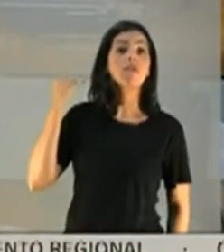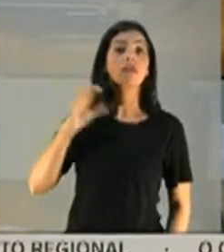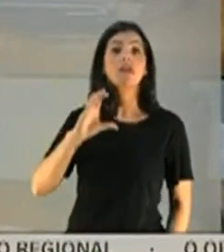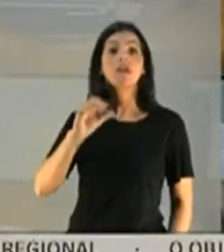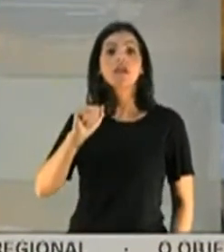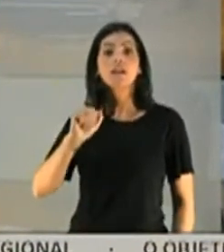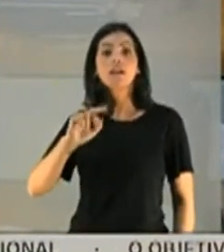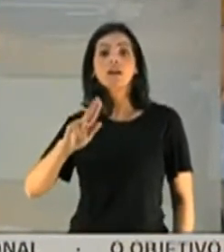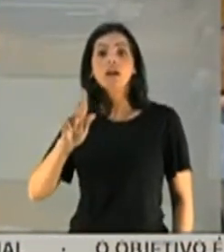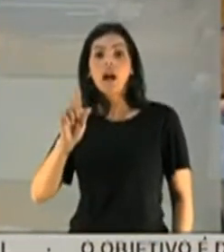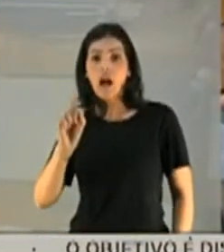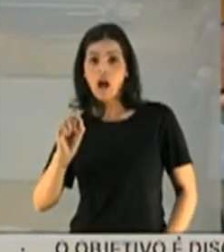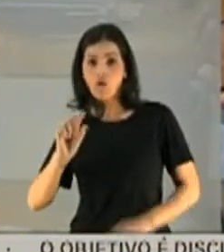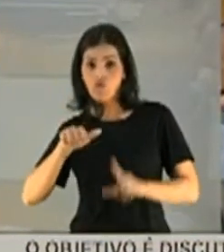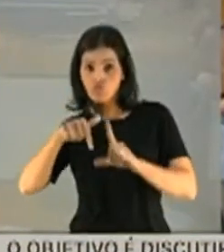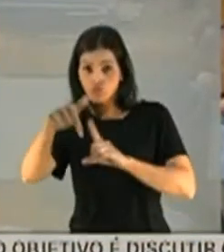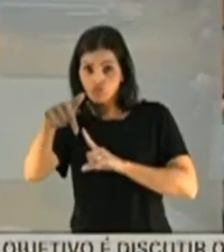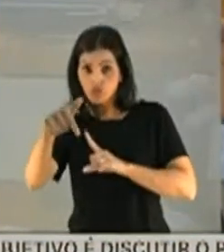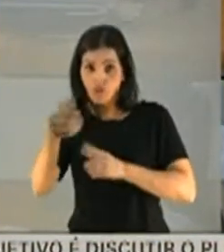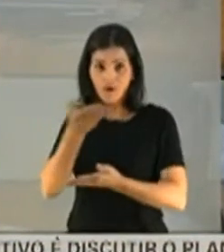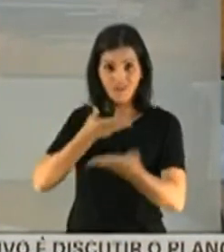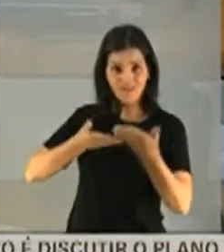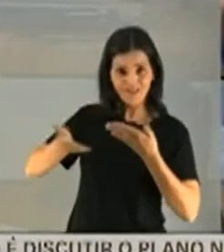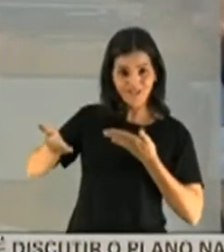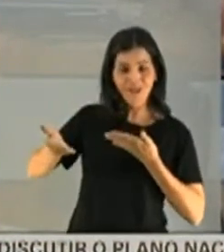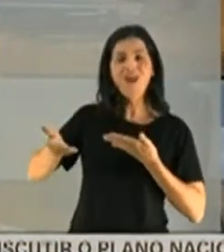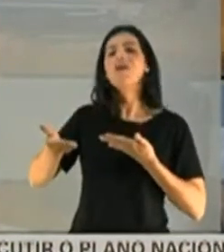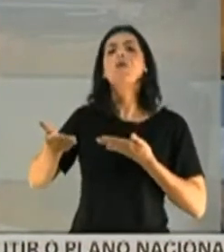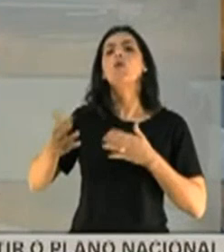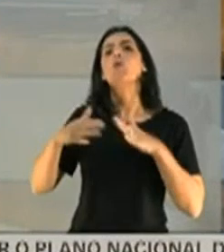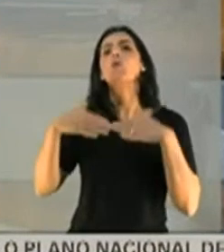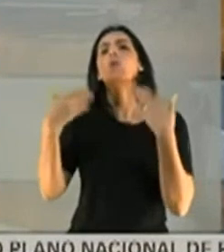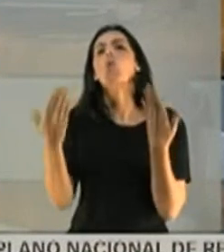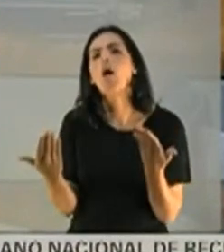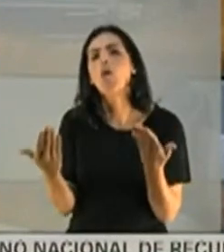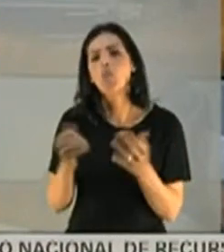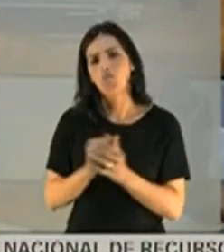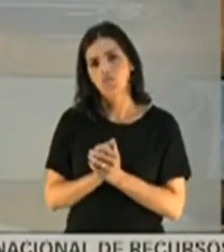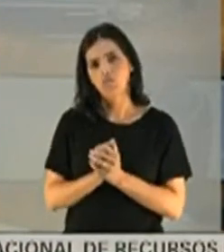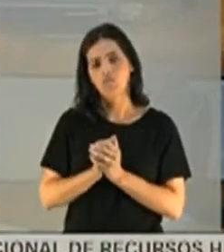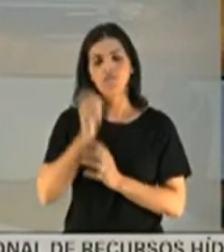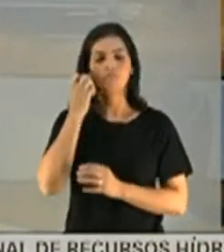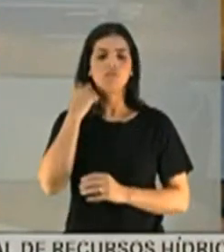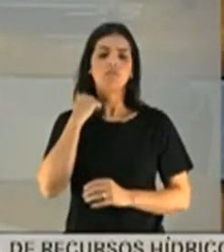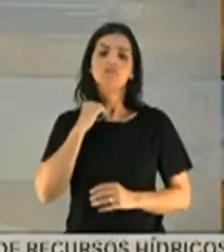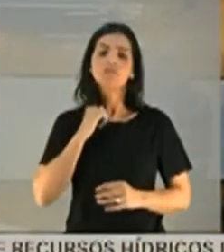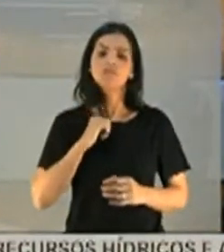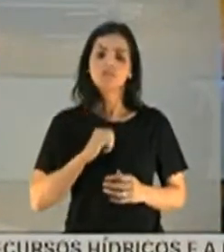no governo federal? E quais, se a resposta for sim?